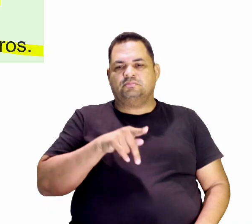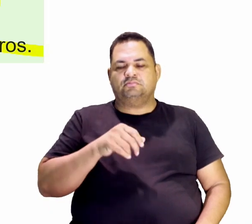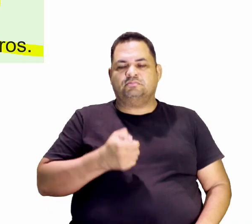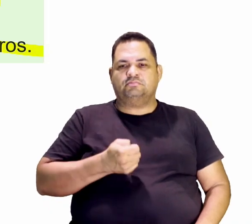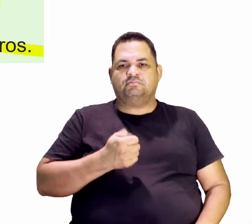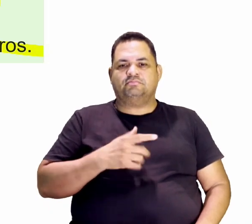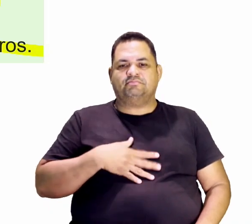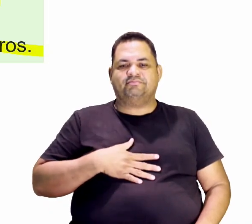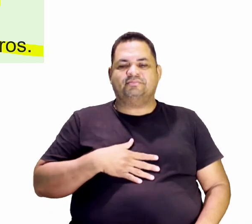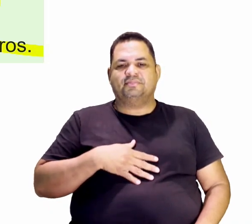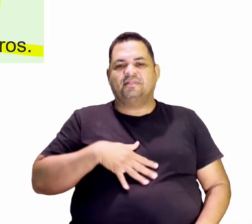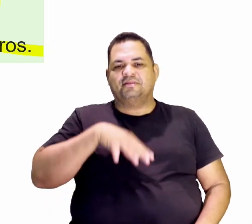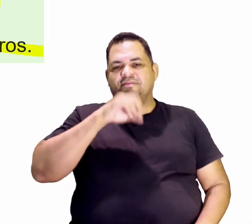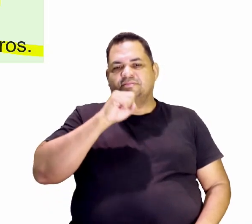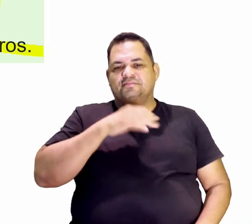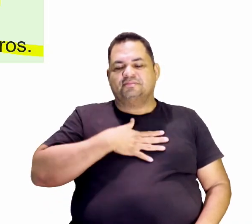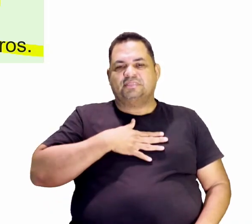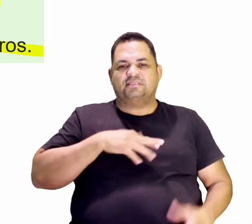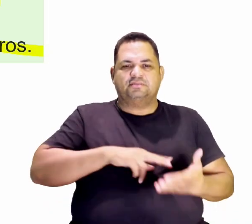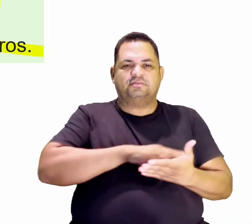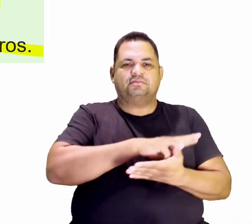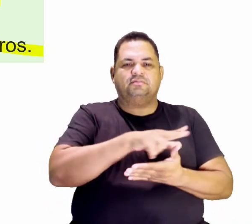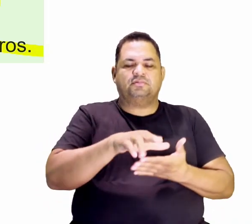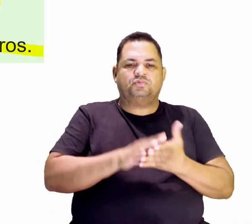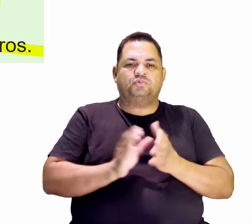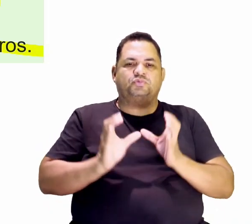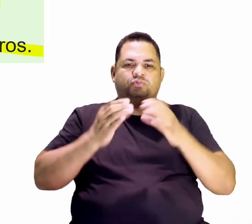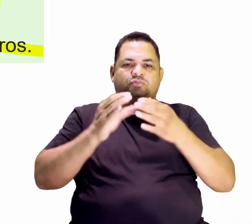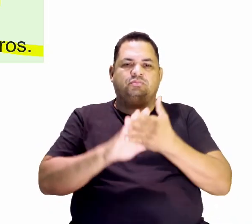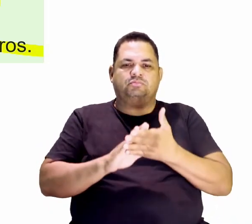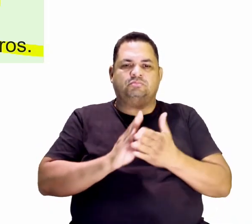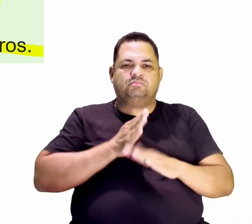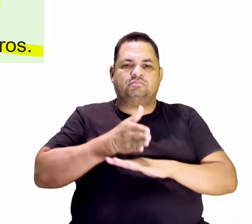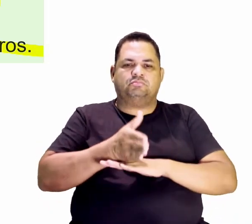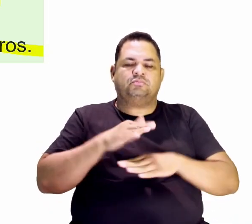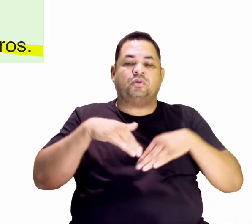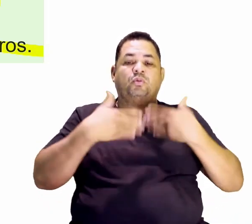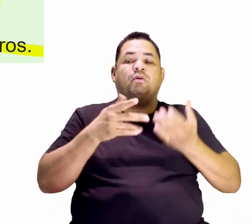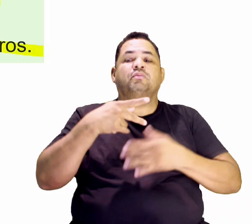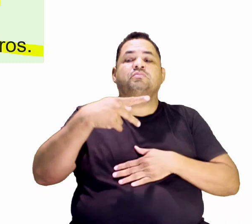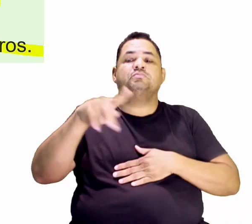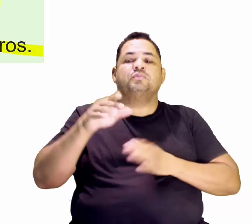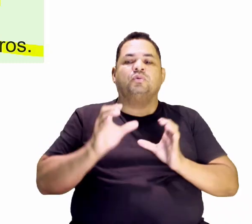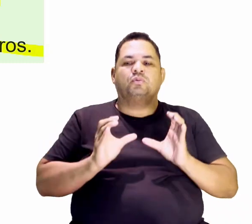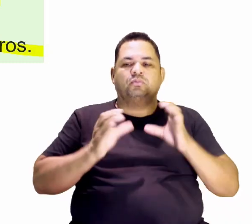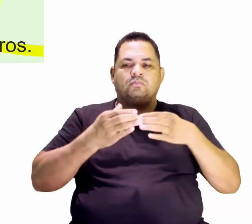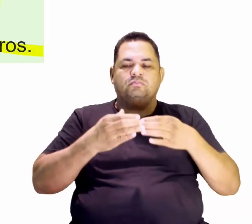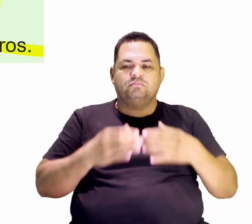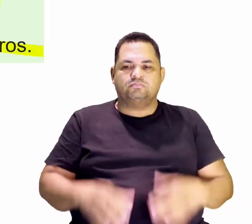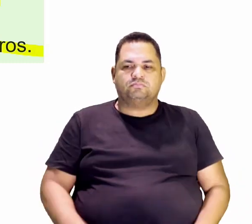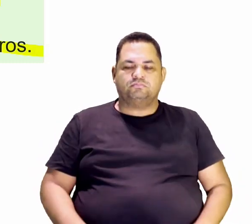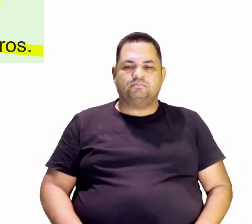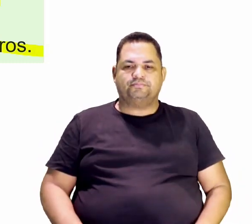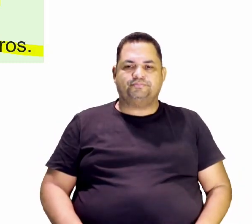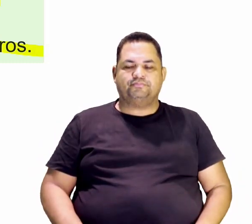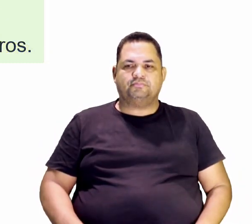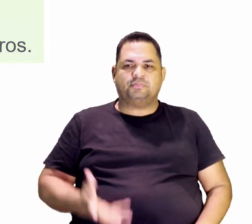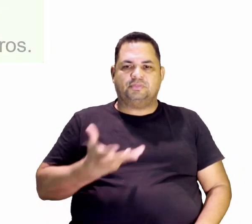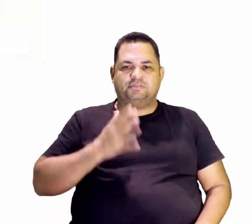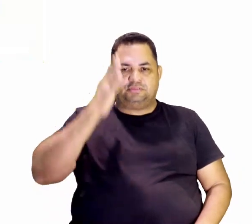respirou, mas tem muita gente aí participando aí de tribo, né? Qual é a sua? Qual é a sua? Eu quero saber no final dessa aula,